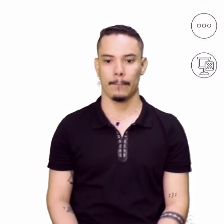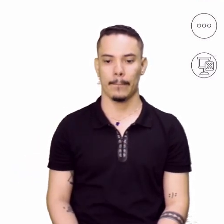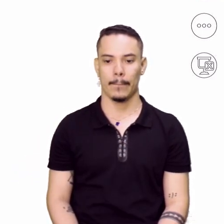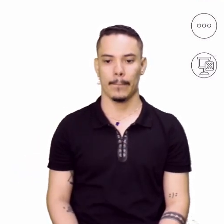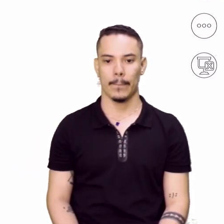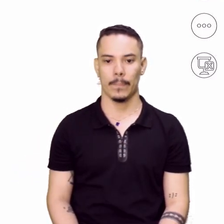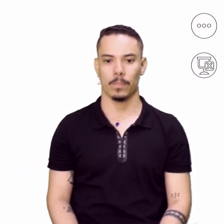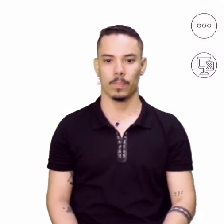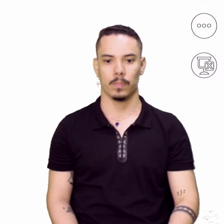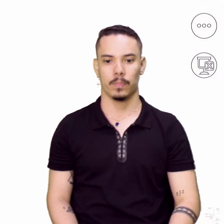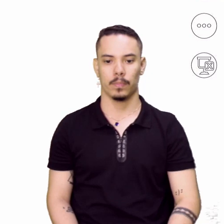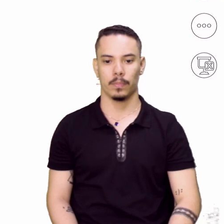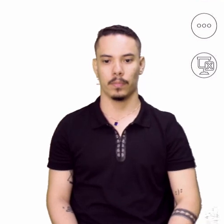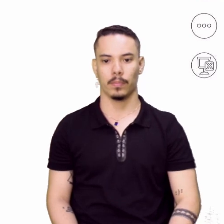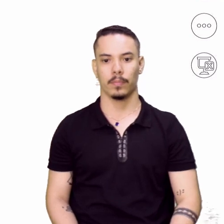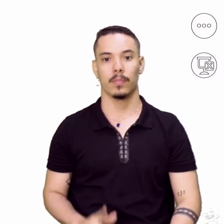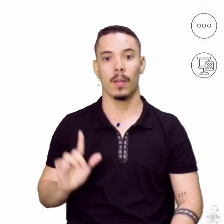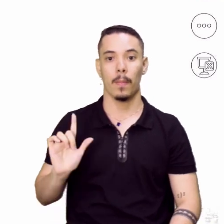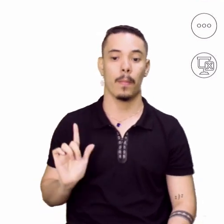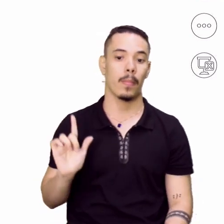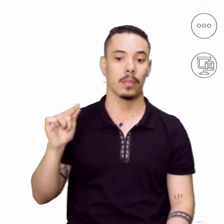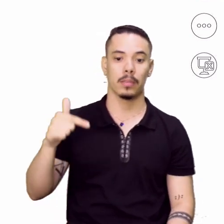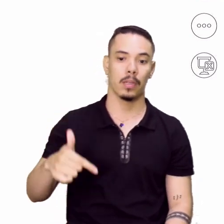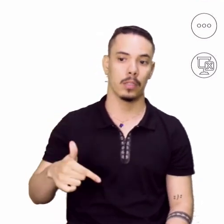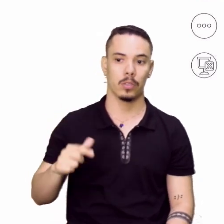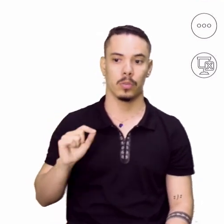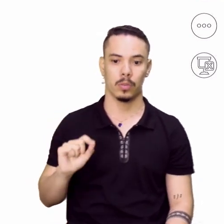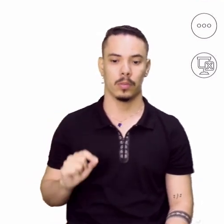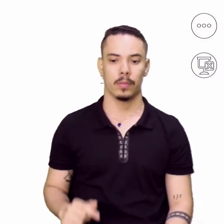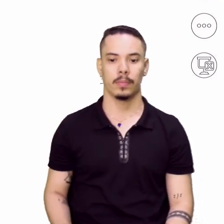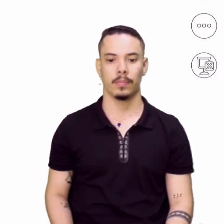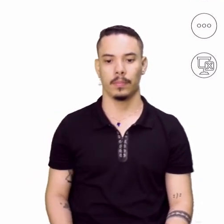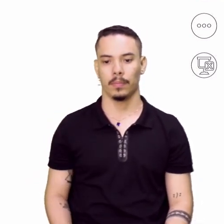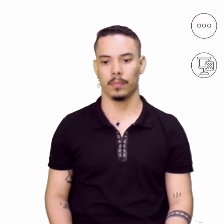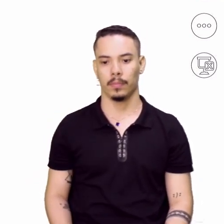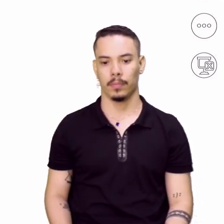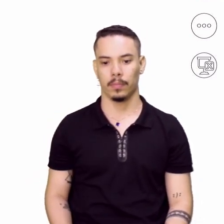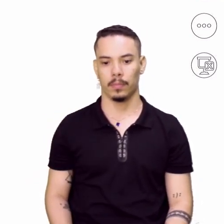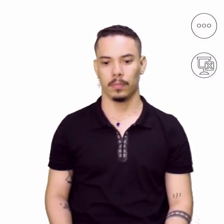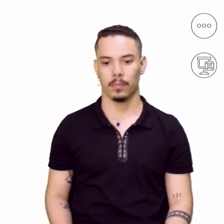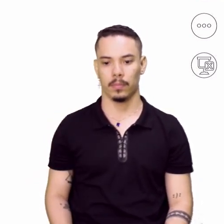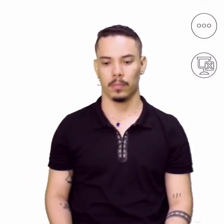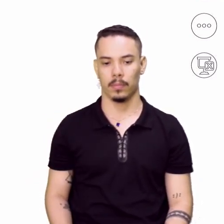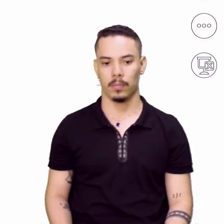and later e mais tarde para o Peter I will PI